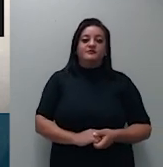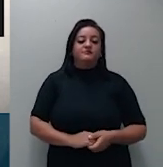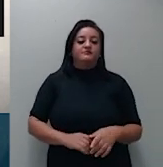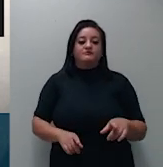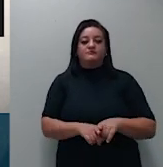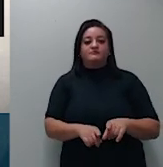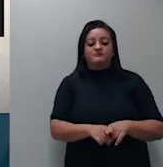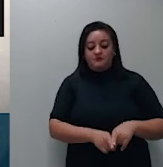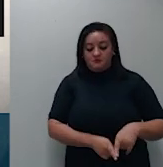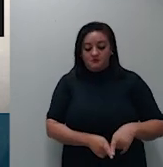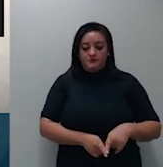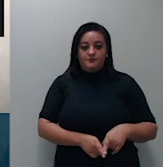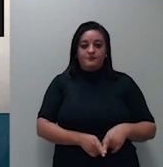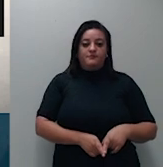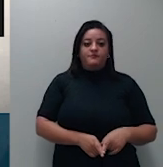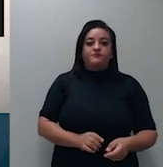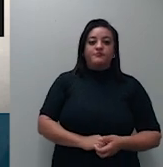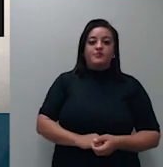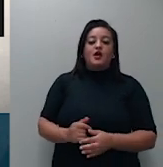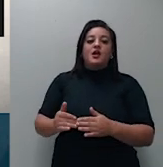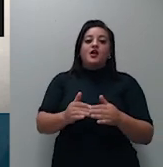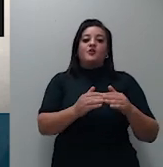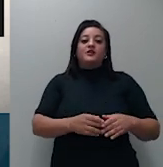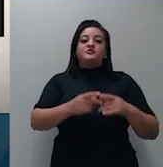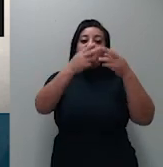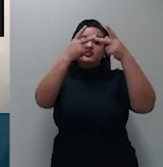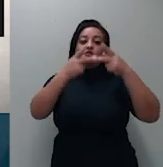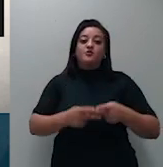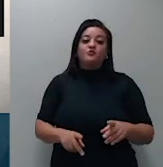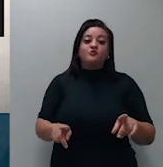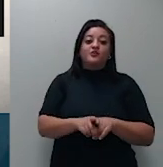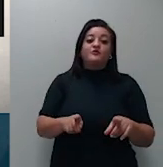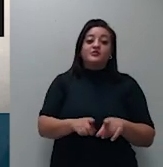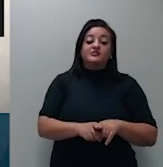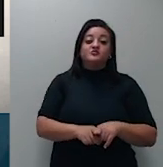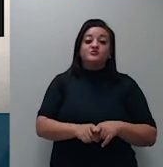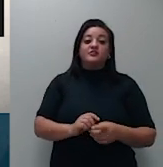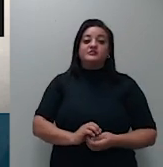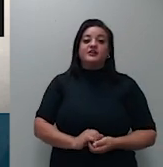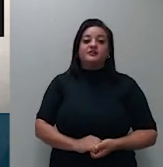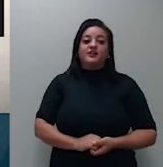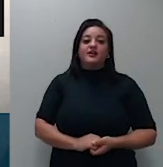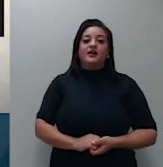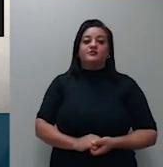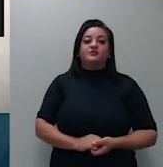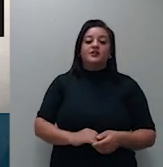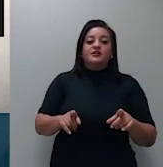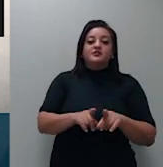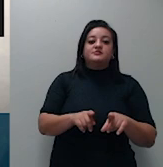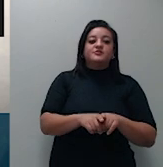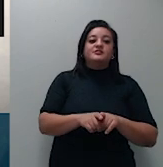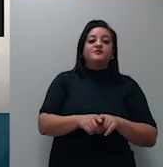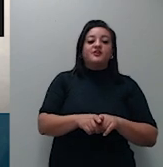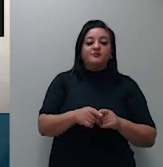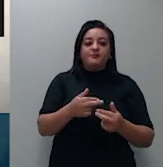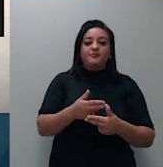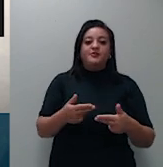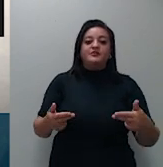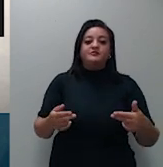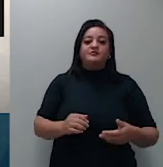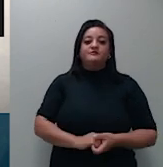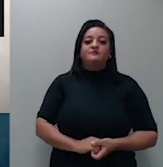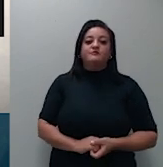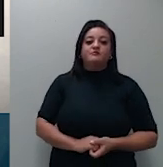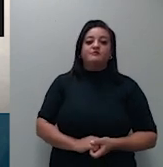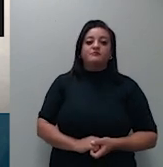conforme relatado na petição inicial com a referida informação o primeiro autor Procurou a referida a página e constatou que o perfil